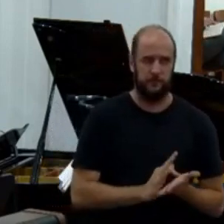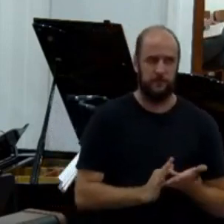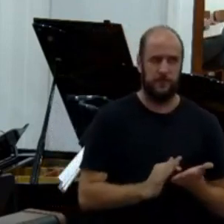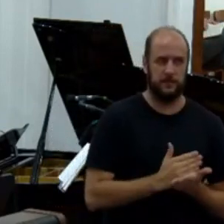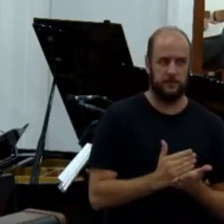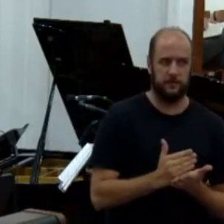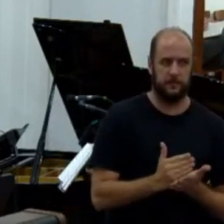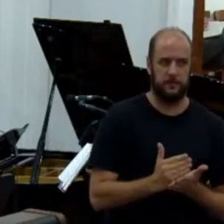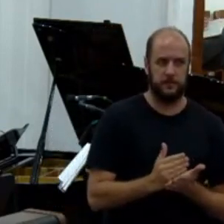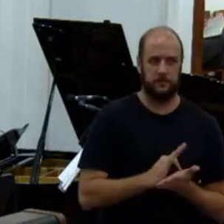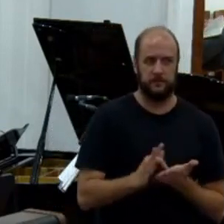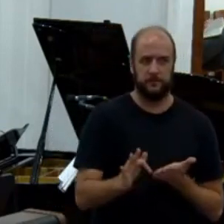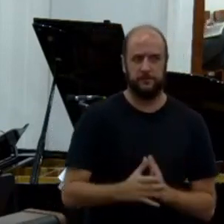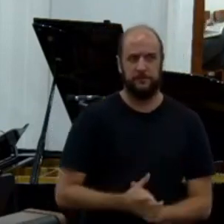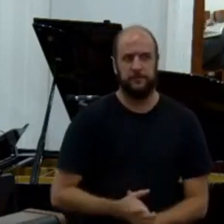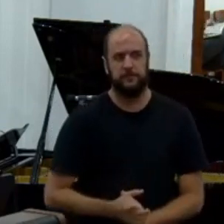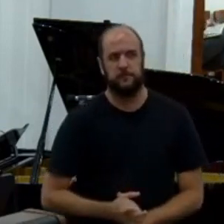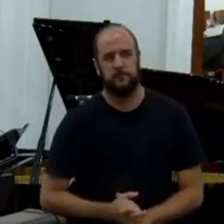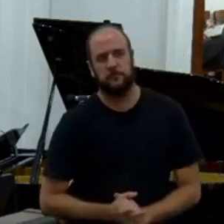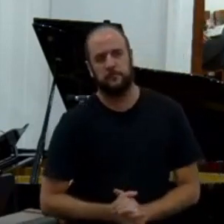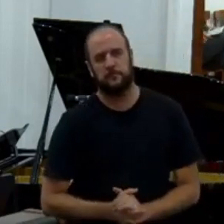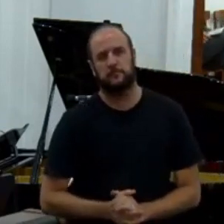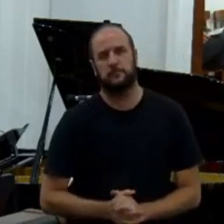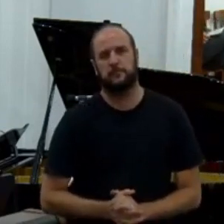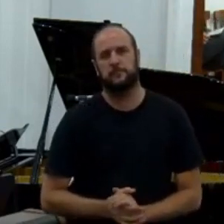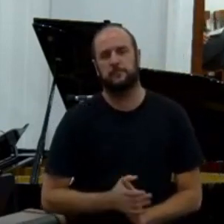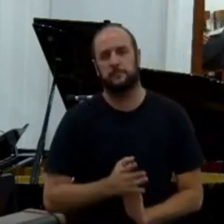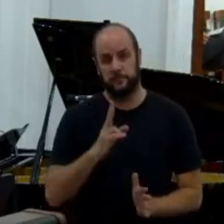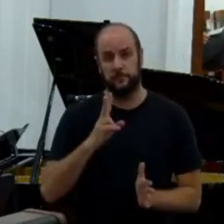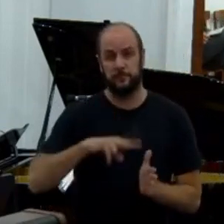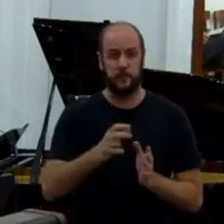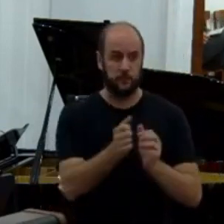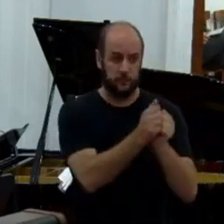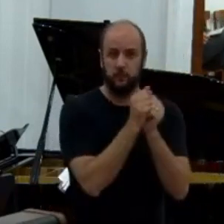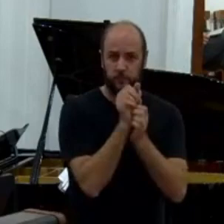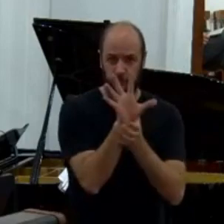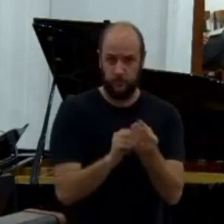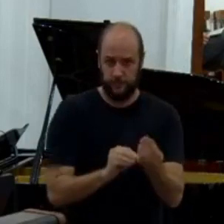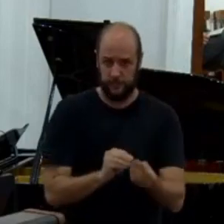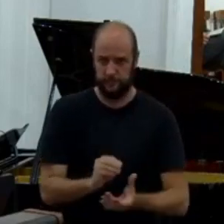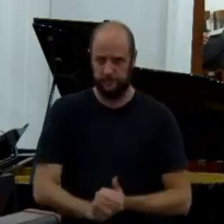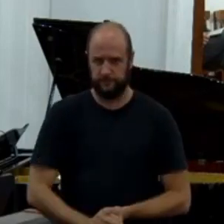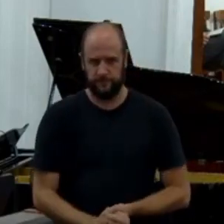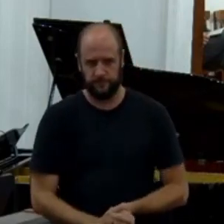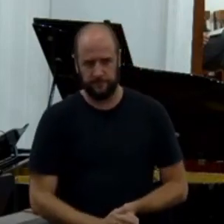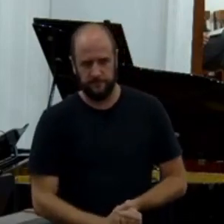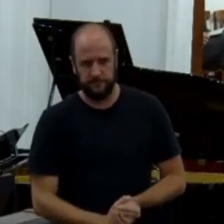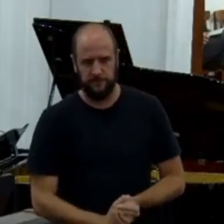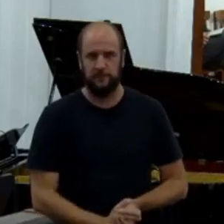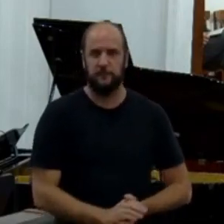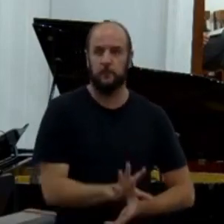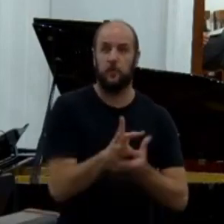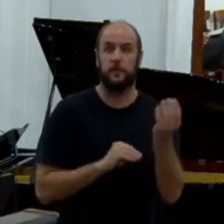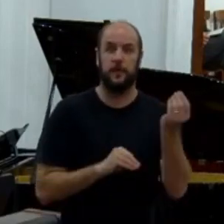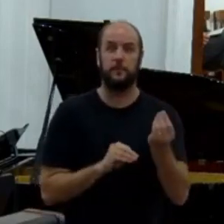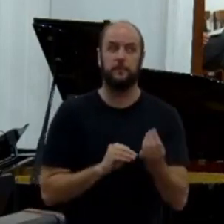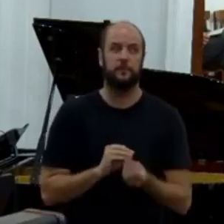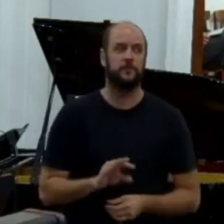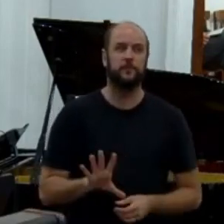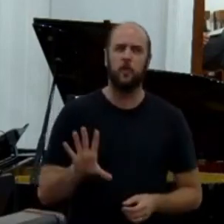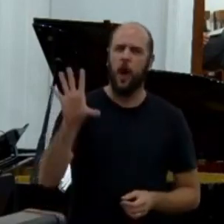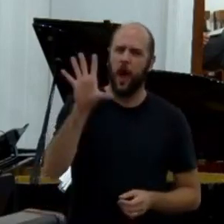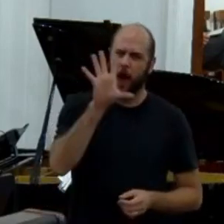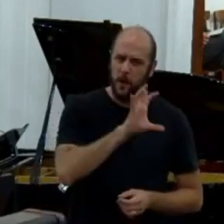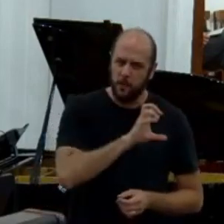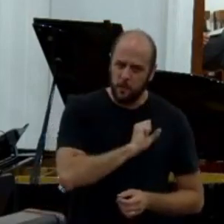do versículo 8. Vamos ler a uma só voz. O amor